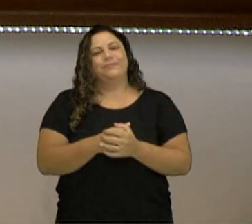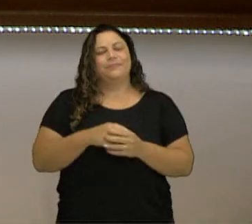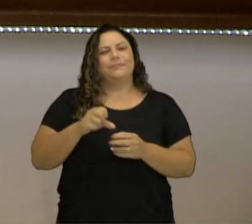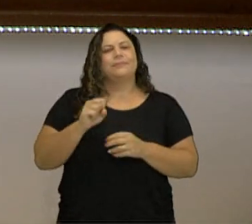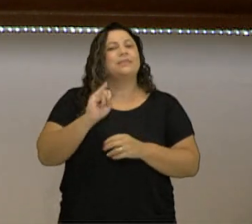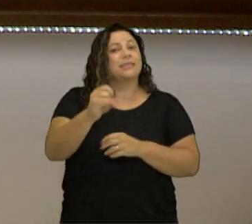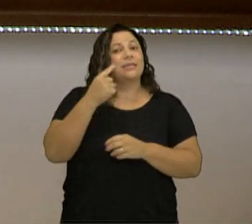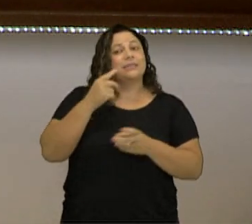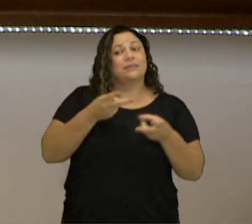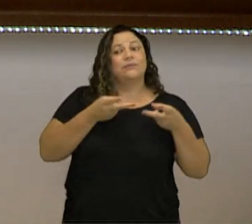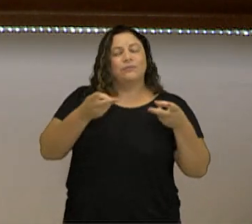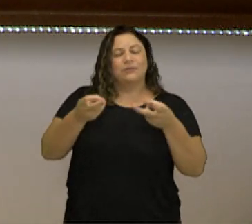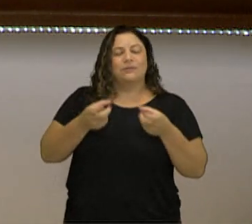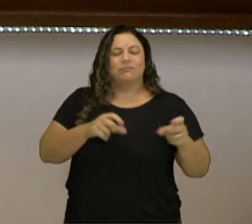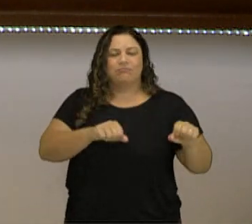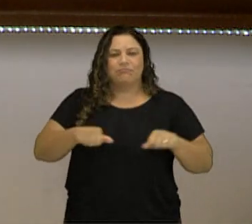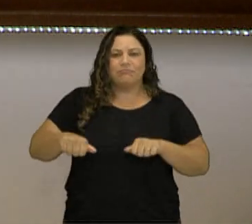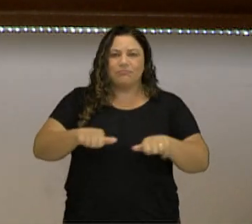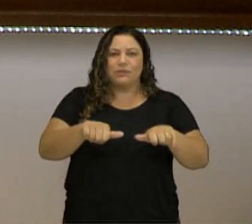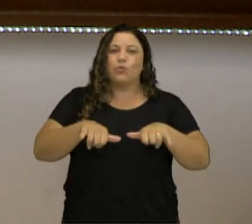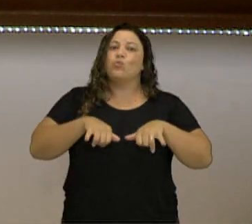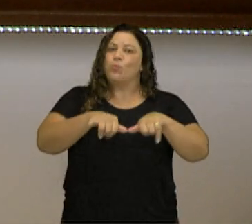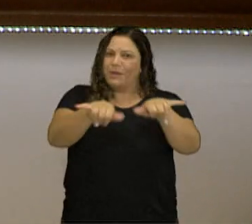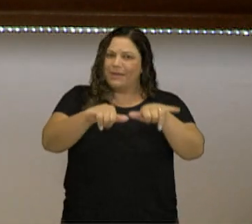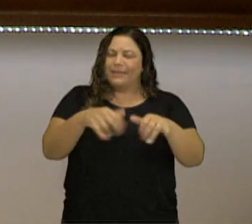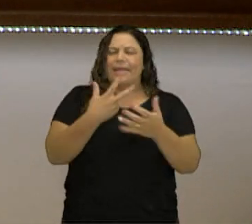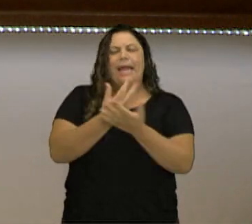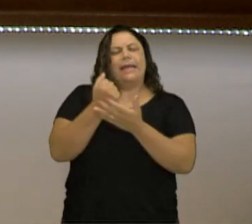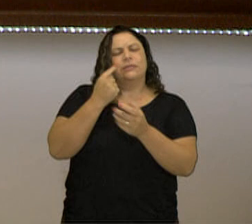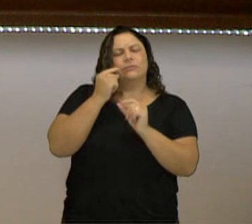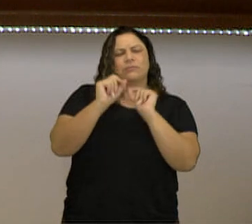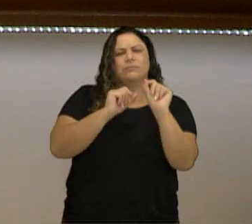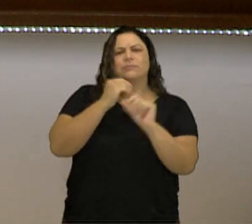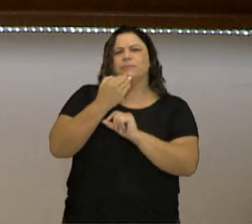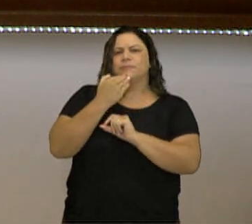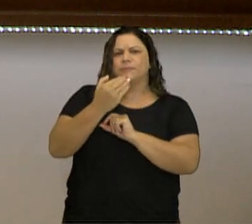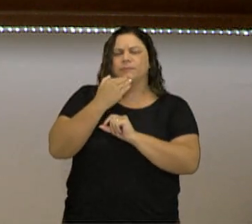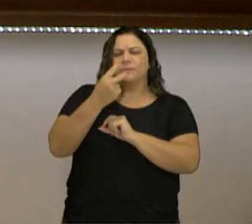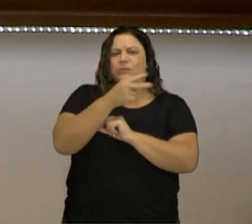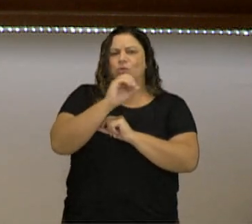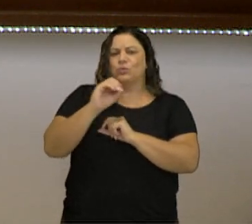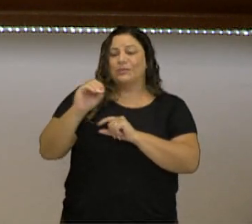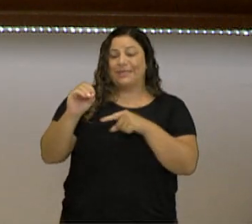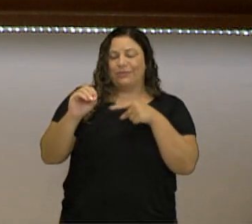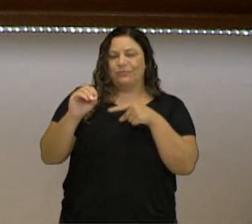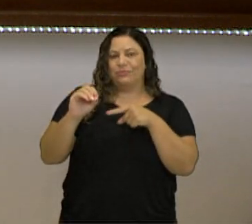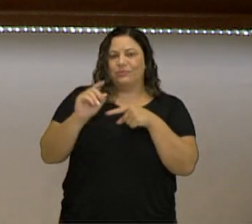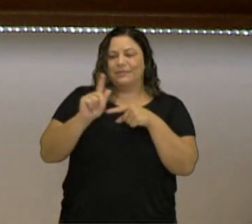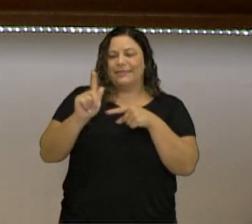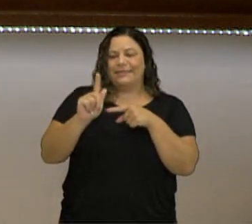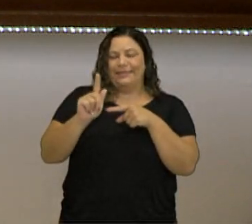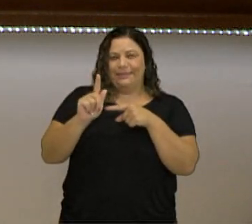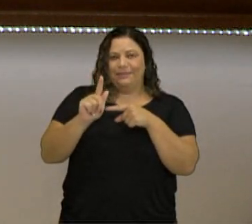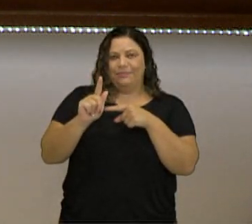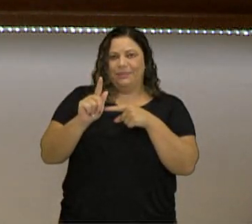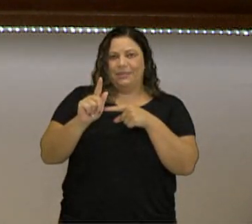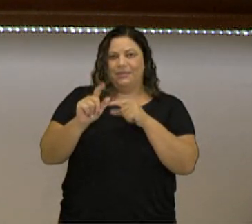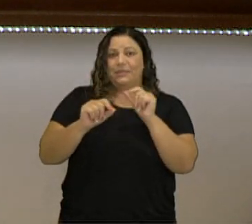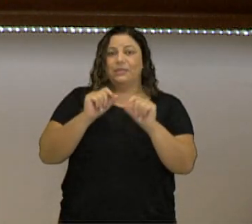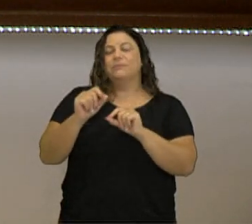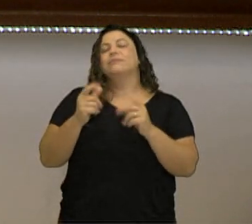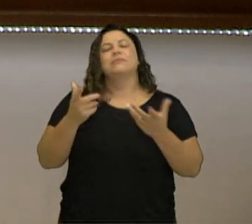venda, ao supermercado, ao açougue, você vai pedir, por exemplo, 200 gramas de